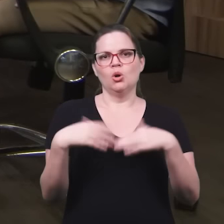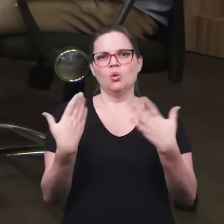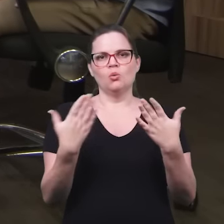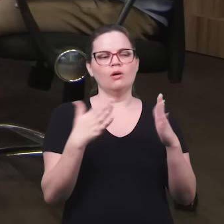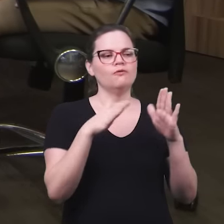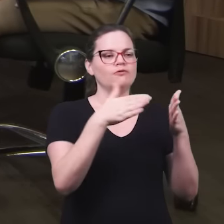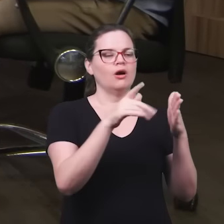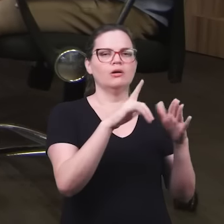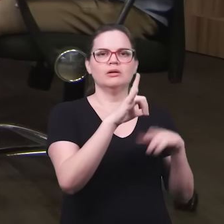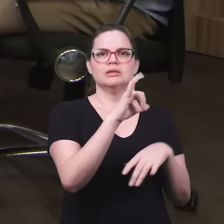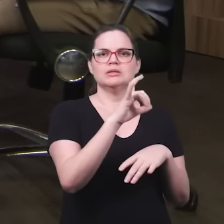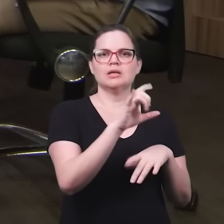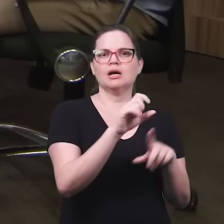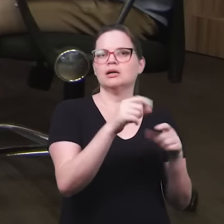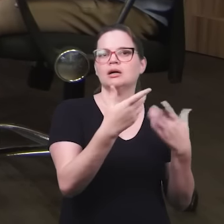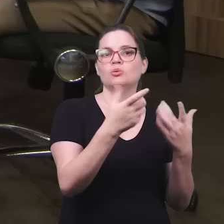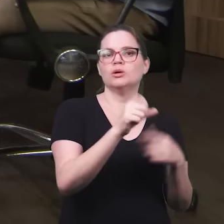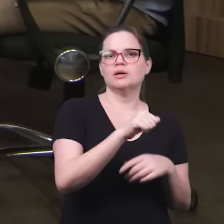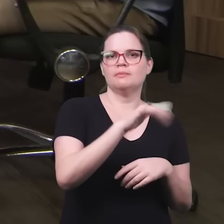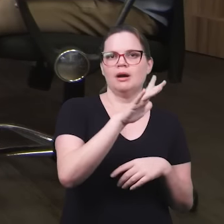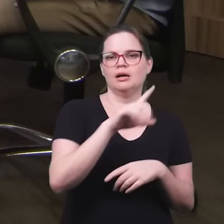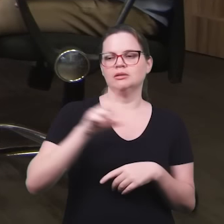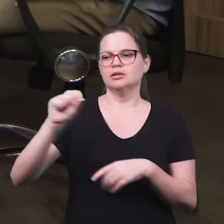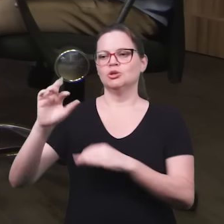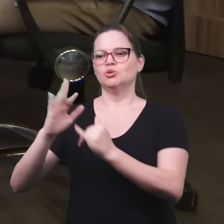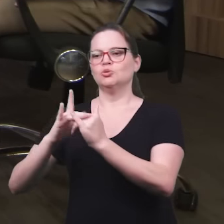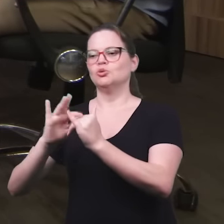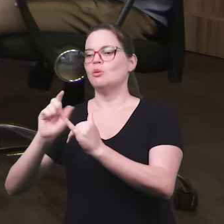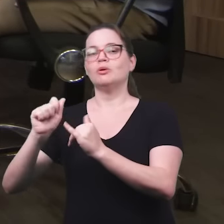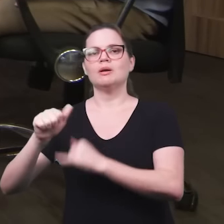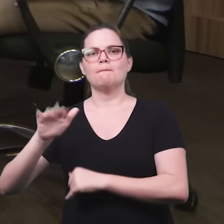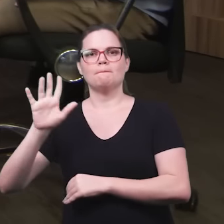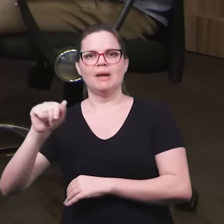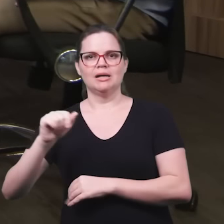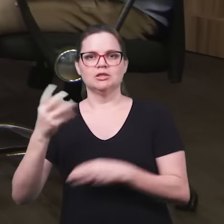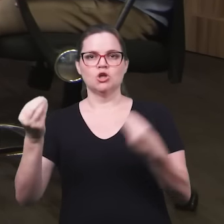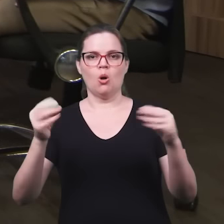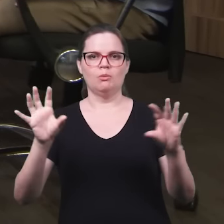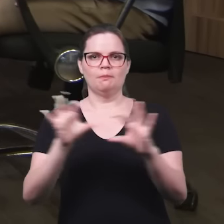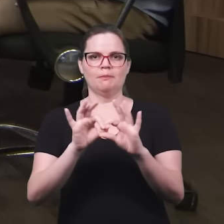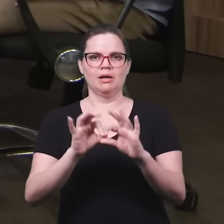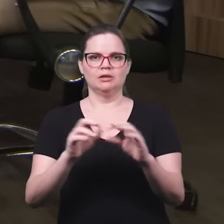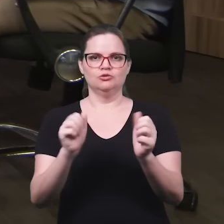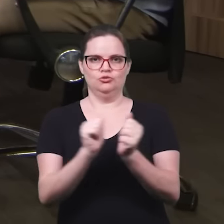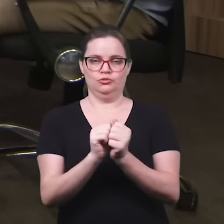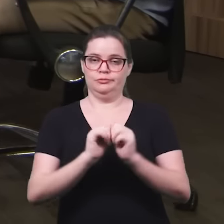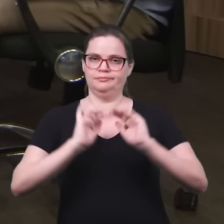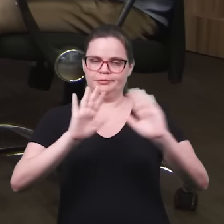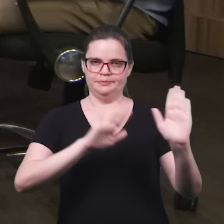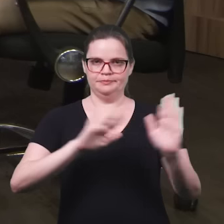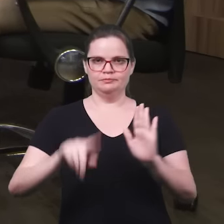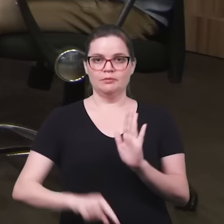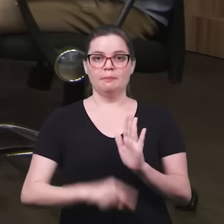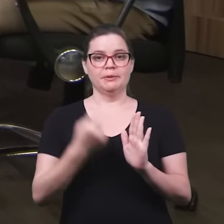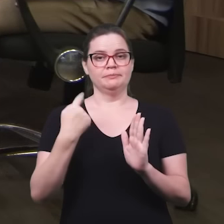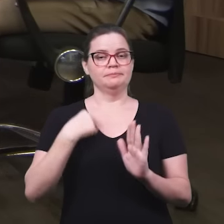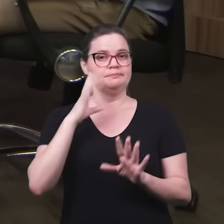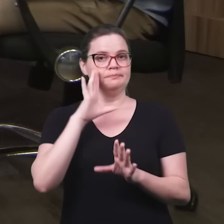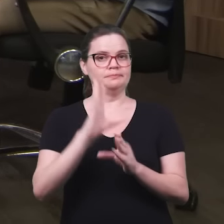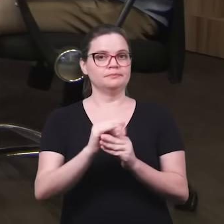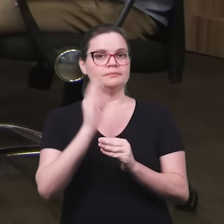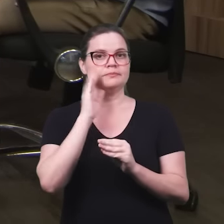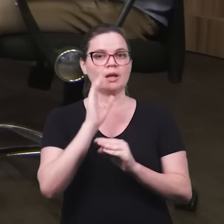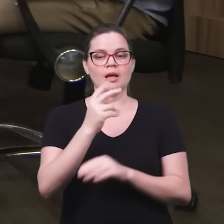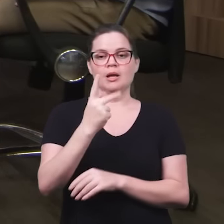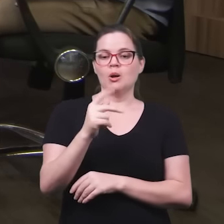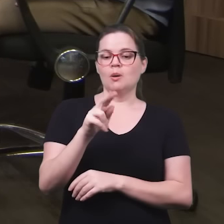abordagem do YouTube? Como um pode ajudar o outro? Legal. Primeiro de tudo, a gente tem que diferenciar o público. E aí eu